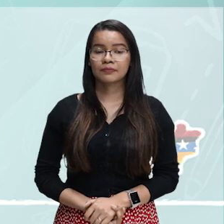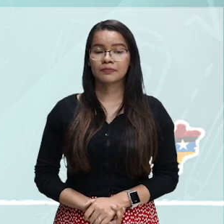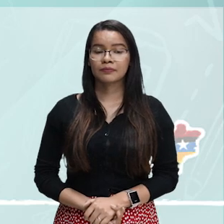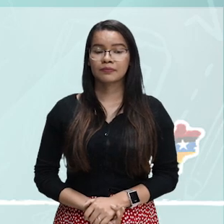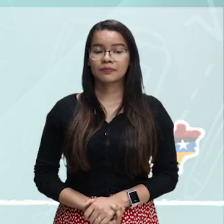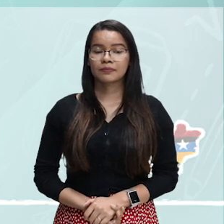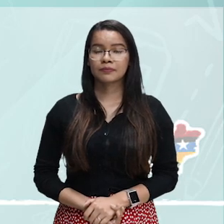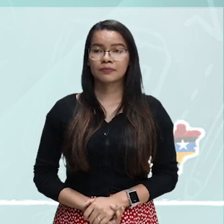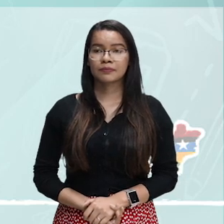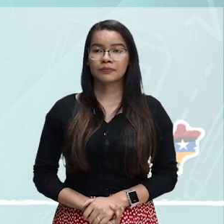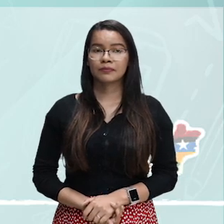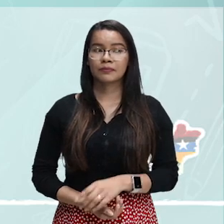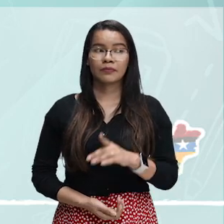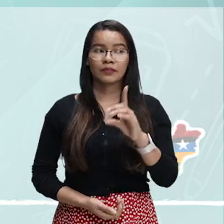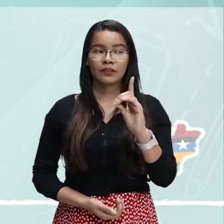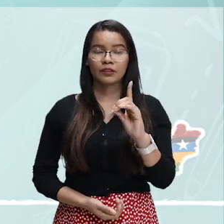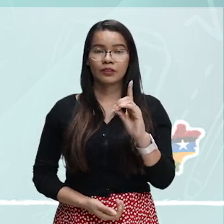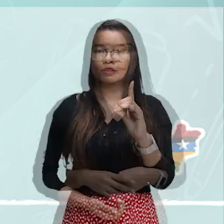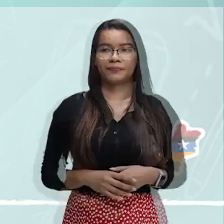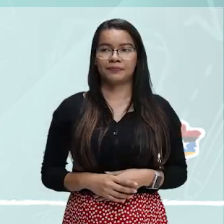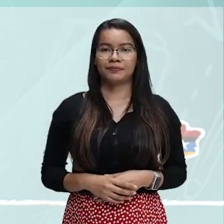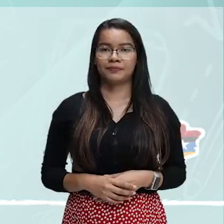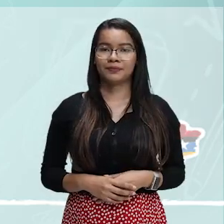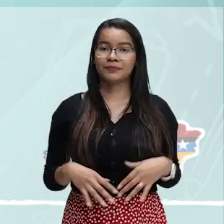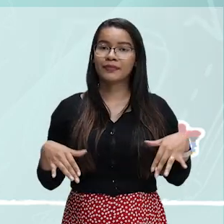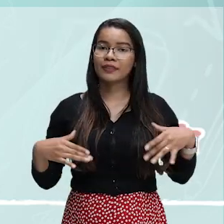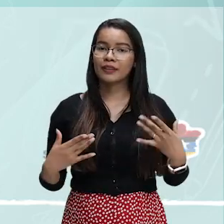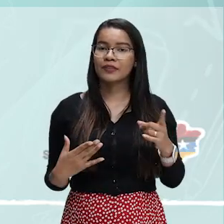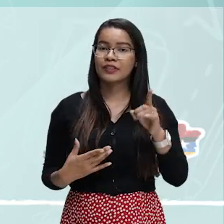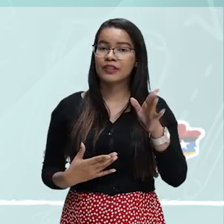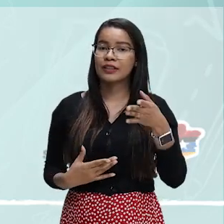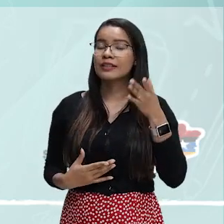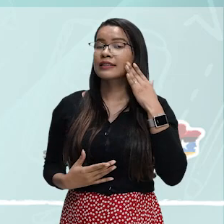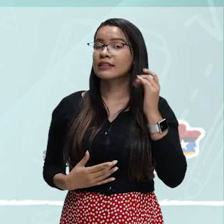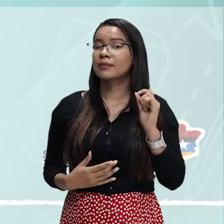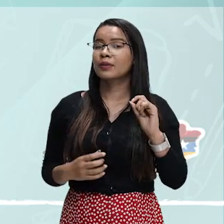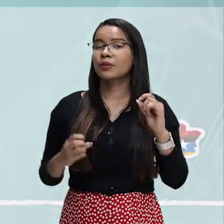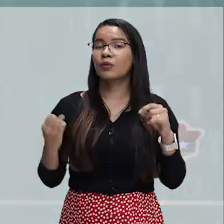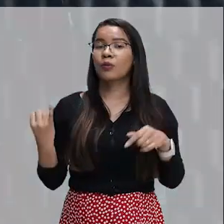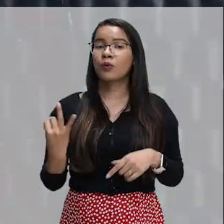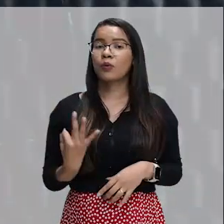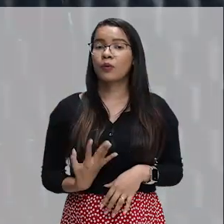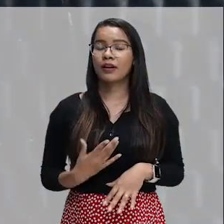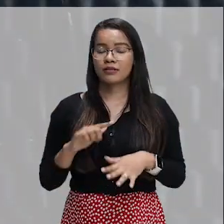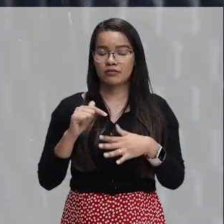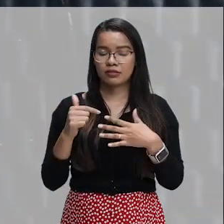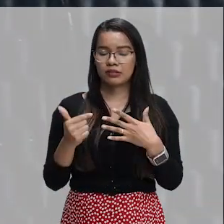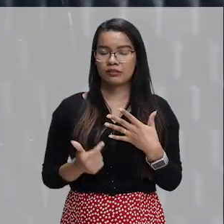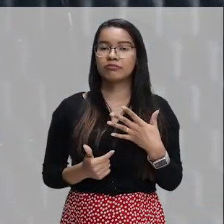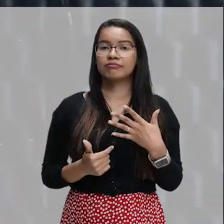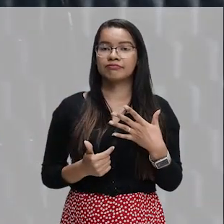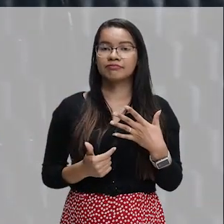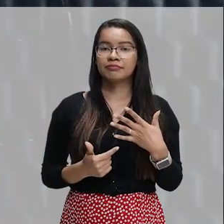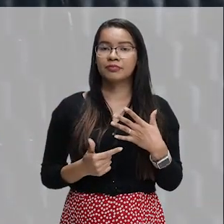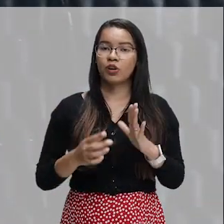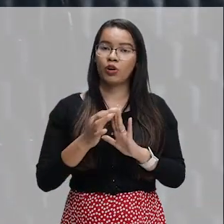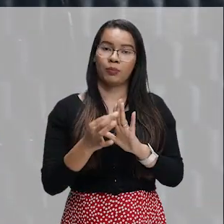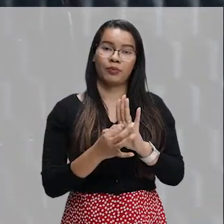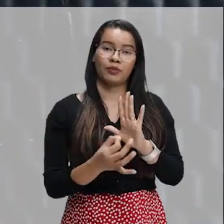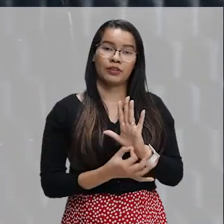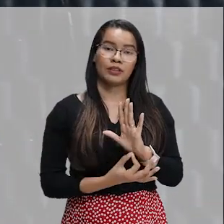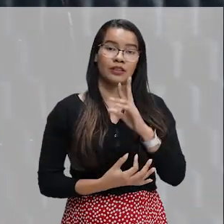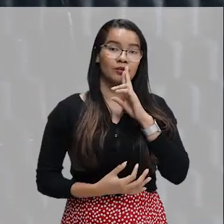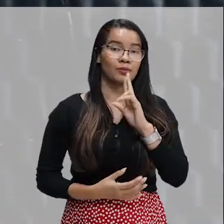2, 3 e 4. Letra D. Então, você já sabe quais são as 5 proposições e a